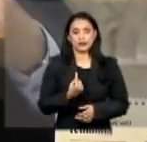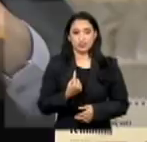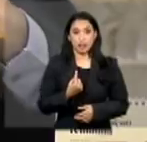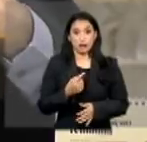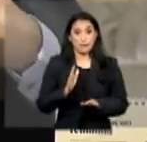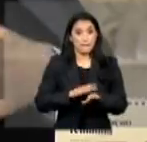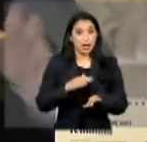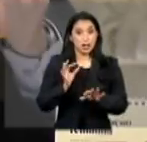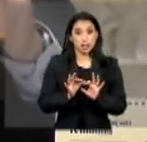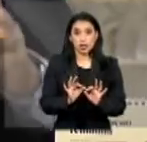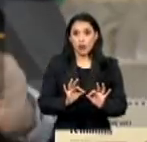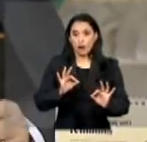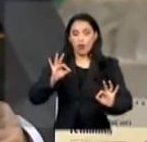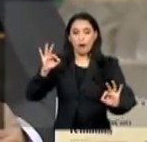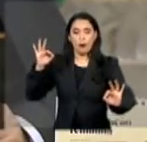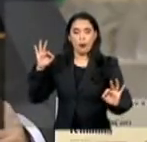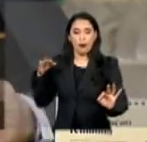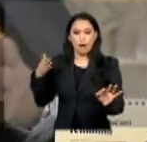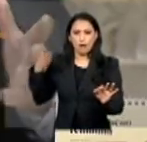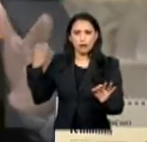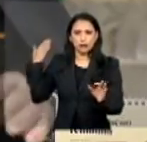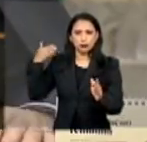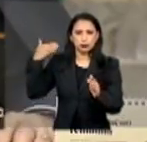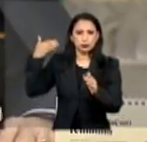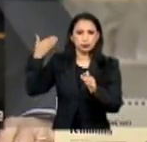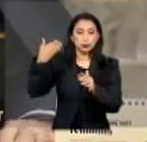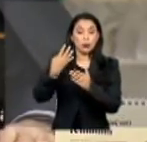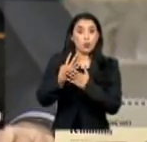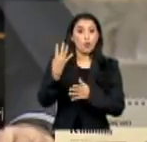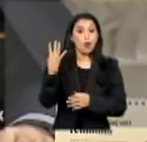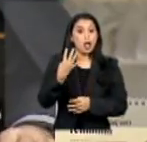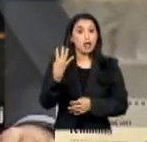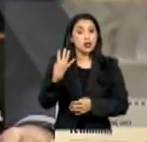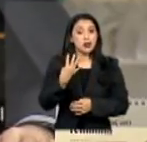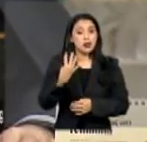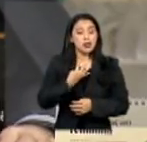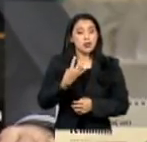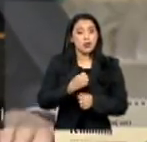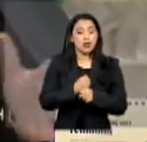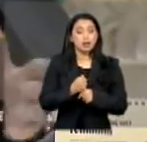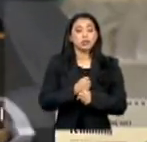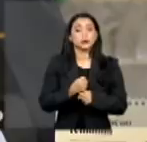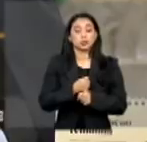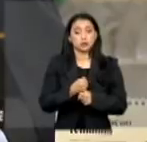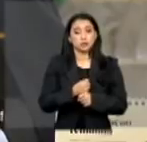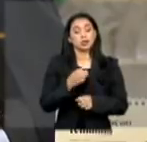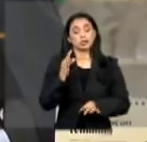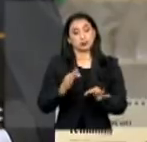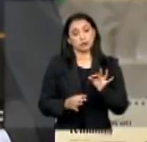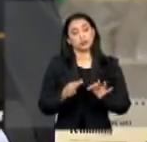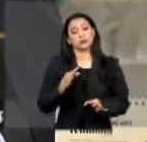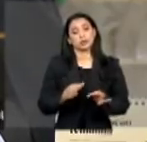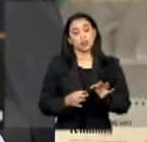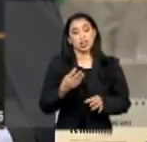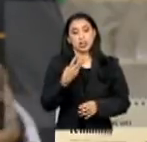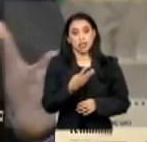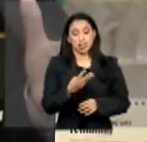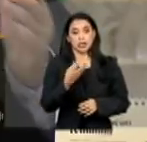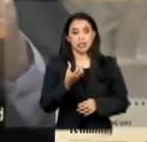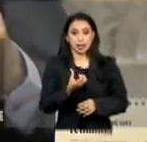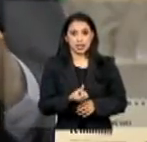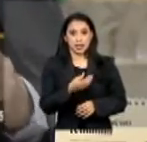longe nessa trajetória de 44 anos licenciado e 36 do ministério